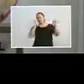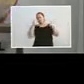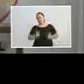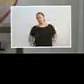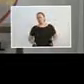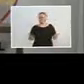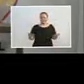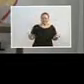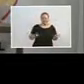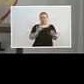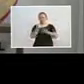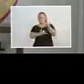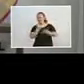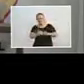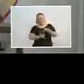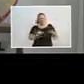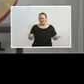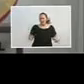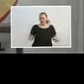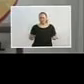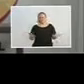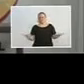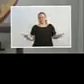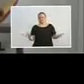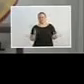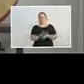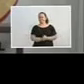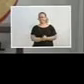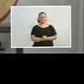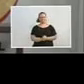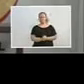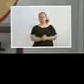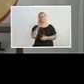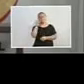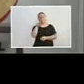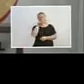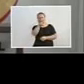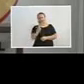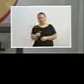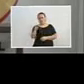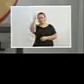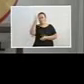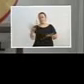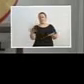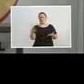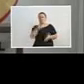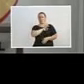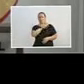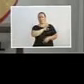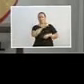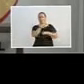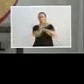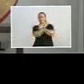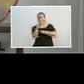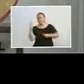Está brincando. Está brincando, senhores. Aí, no alto da inflação da Polícia Ambiental e...